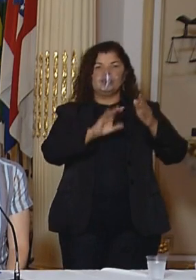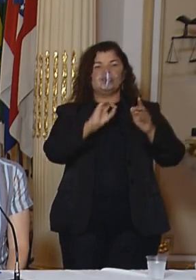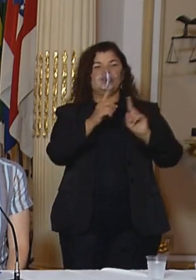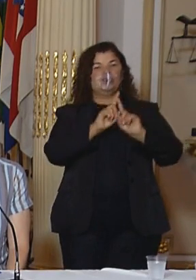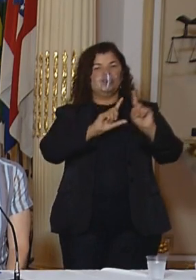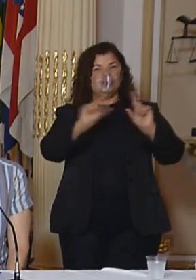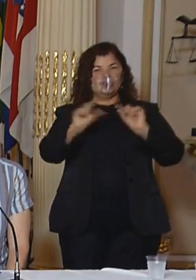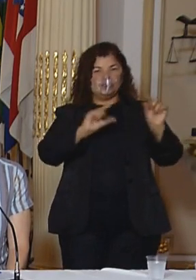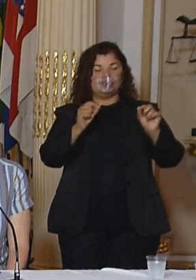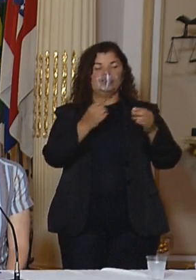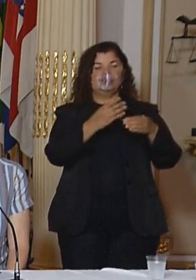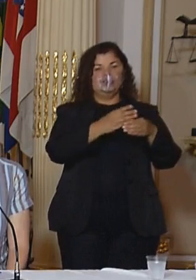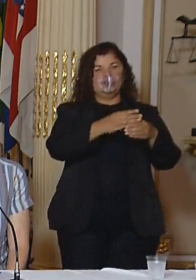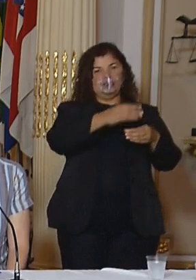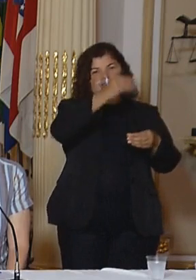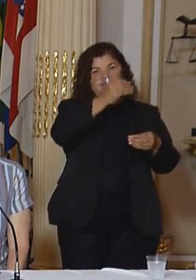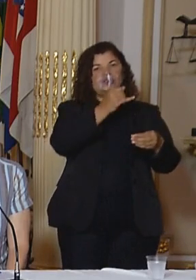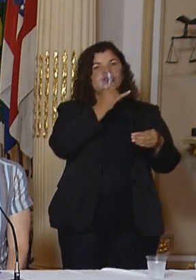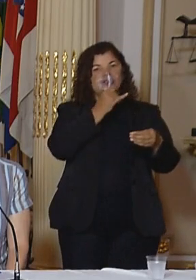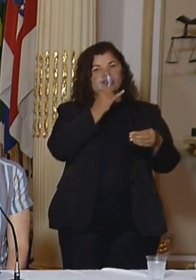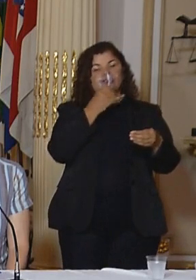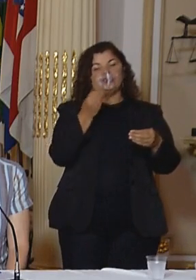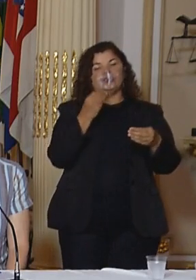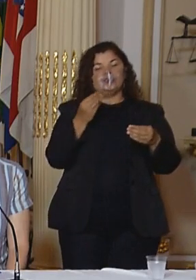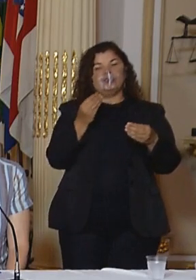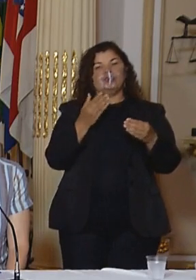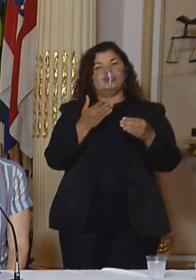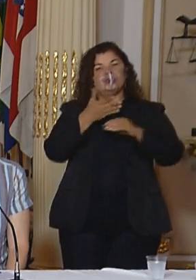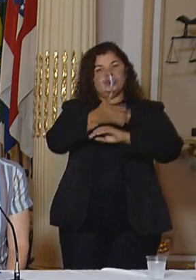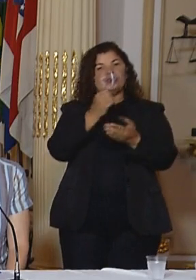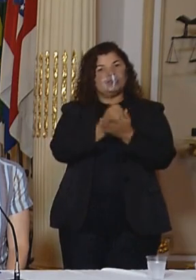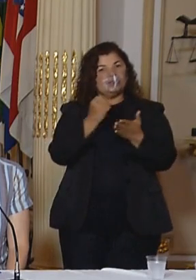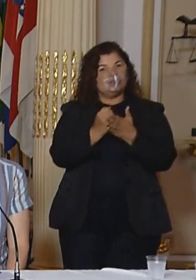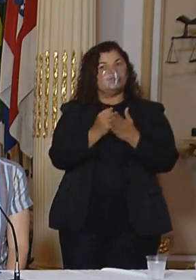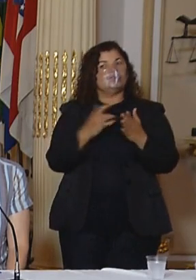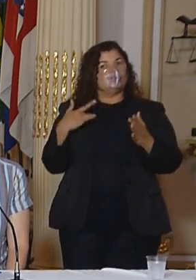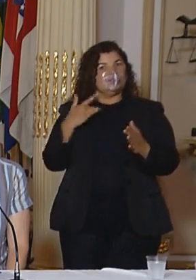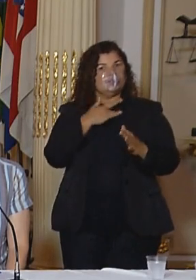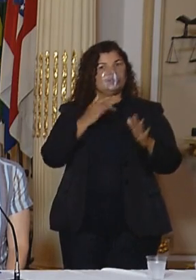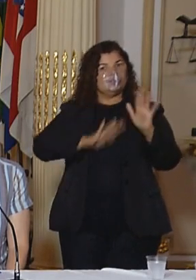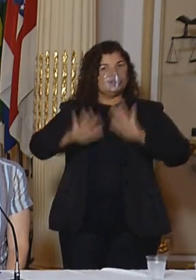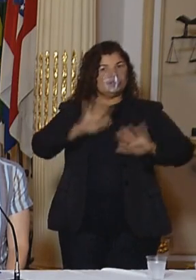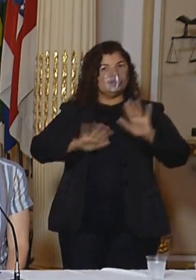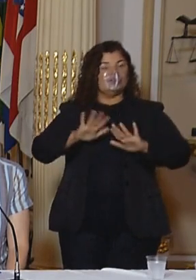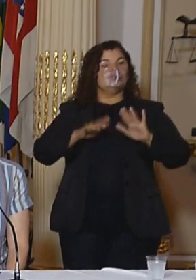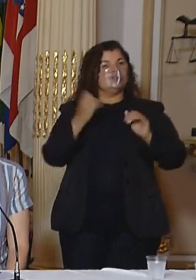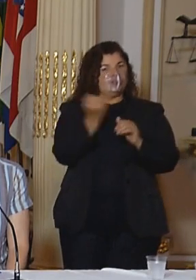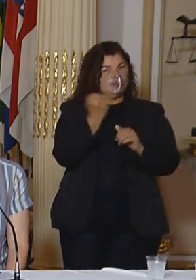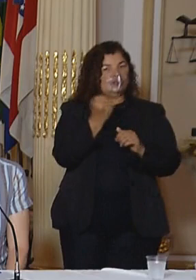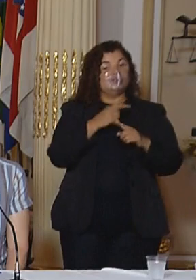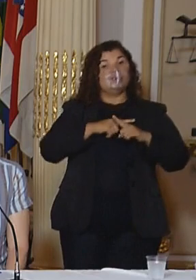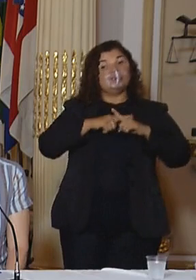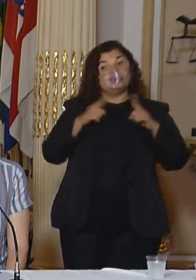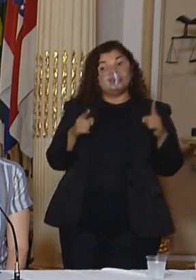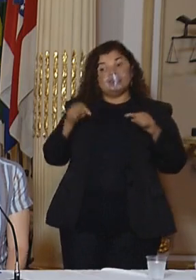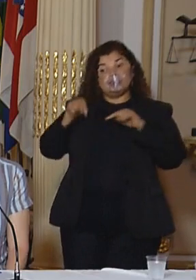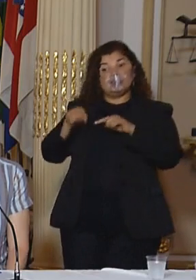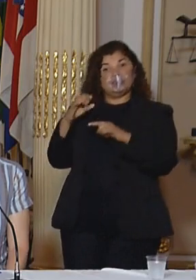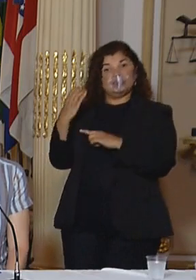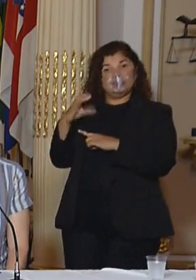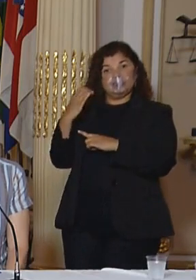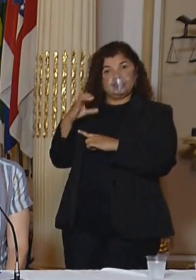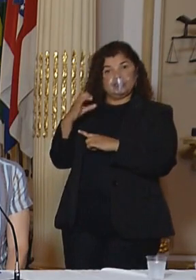ilha, a ideia do passaporte imunológico seria uma ideia interessante. O que a ciência tem dito em relação a isso?